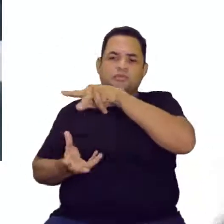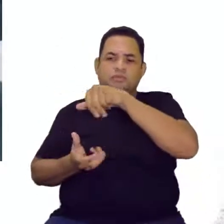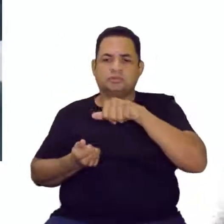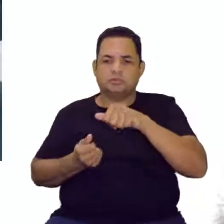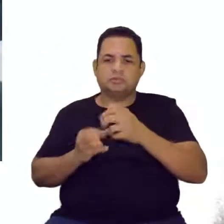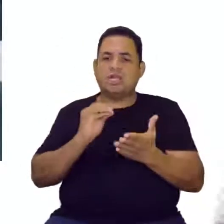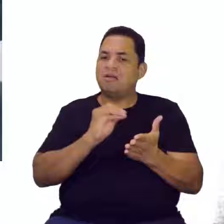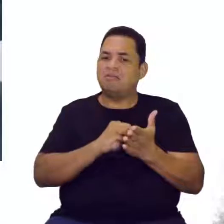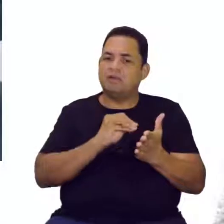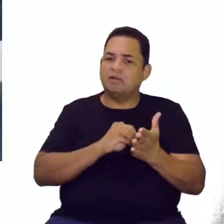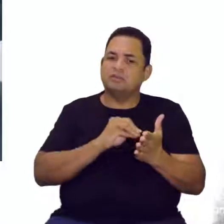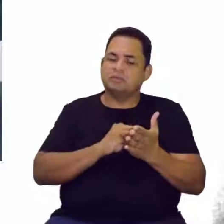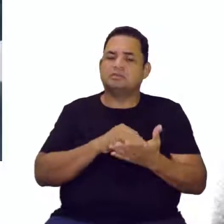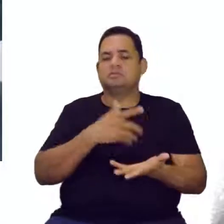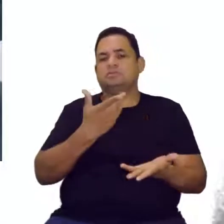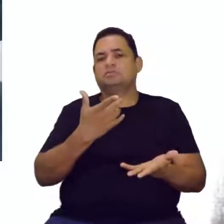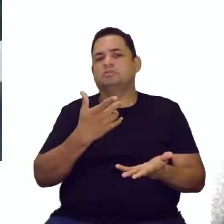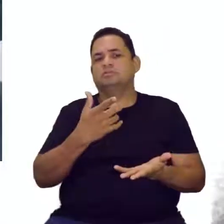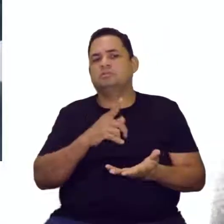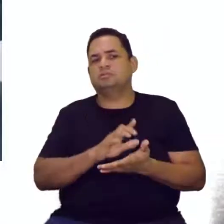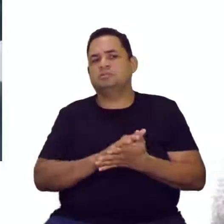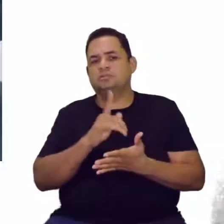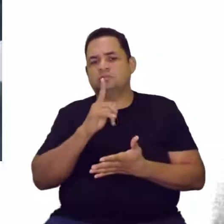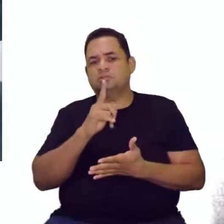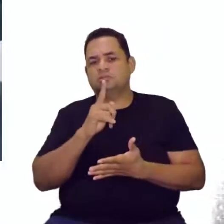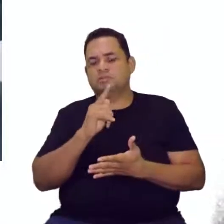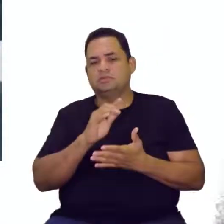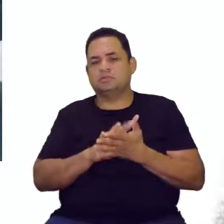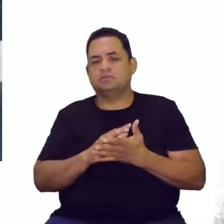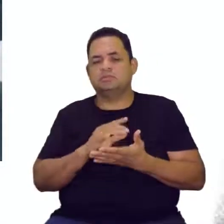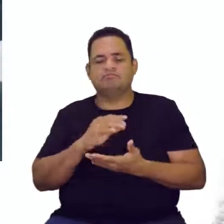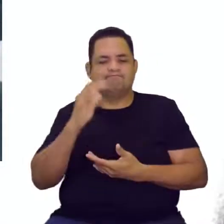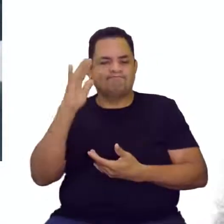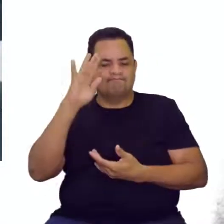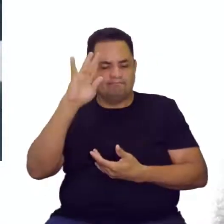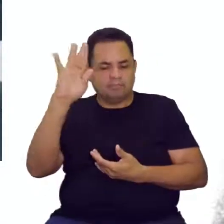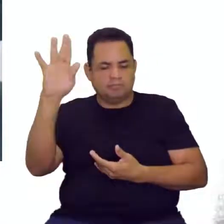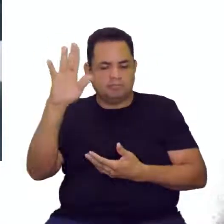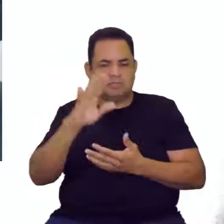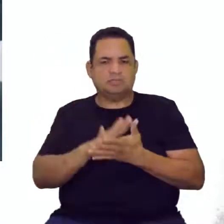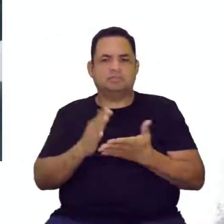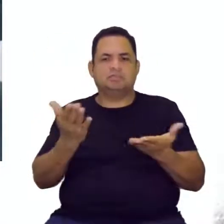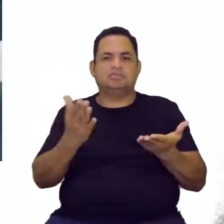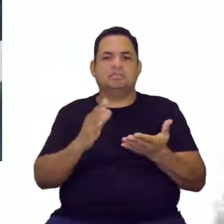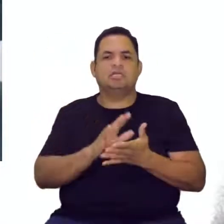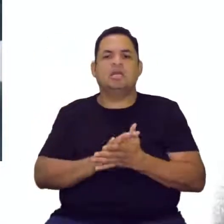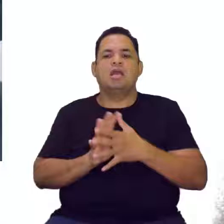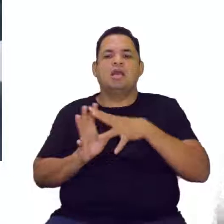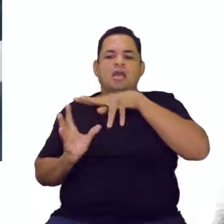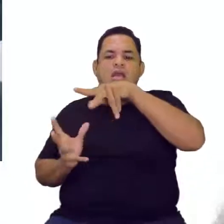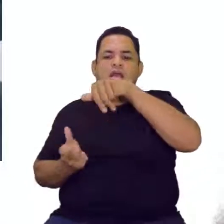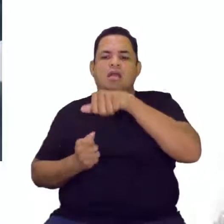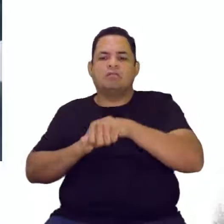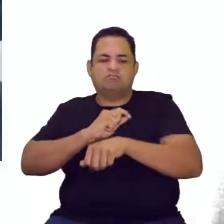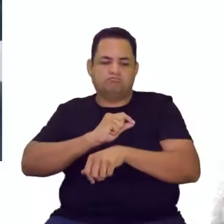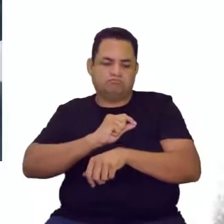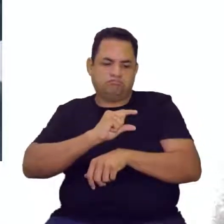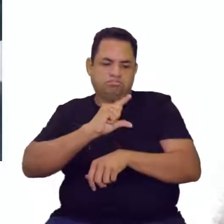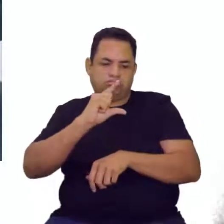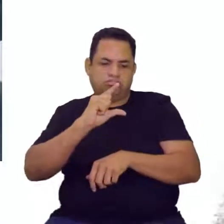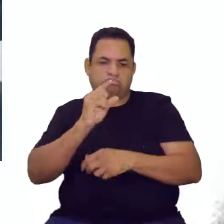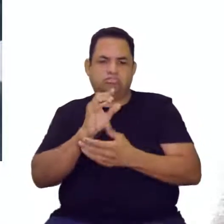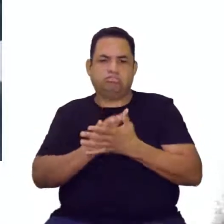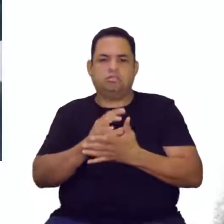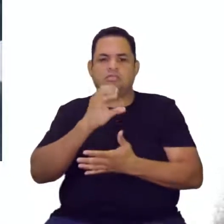existe a escassez. E aí imagine se a Terra aumentar a temperatura em mais meio grau. A gente vai ter